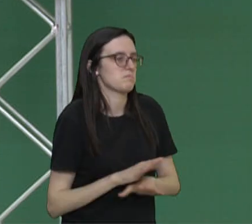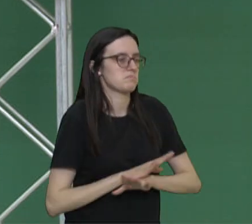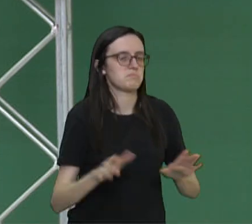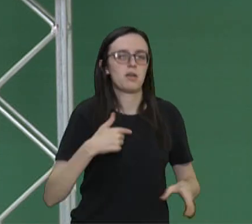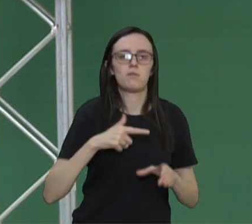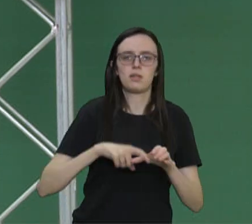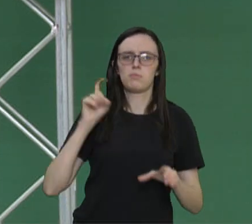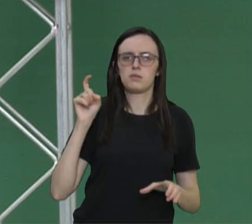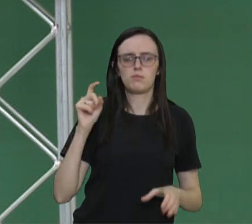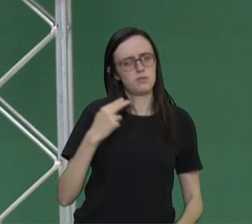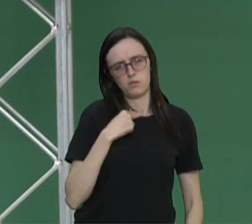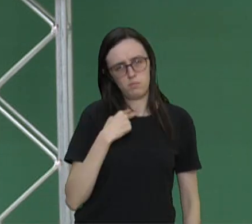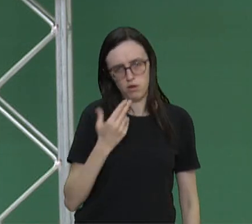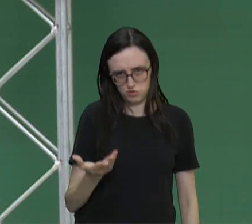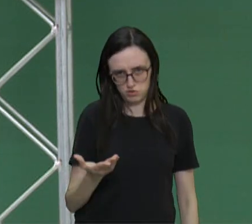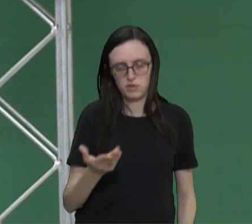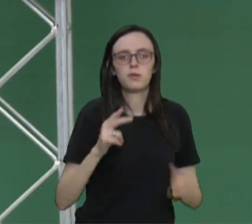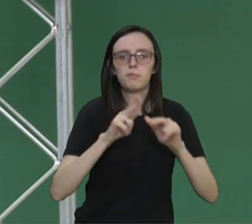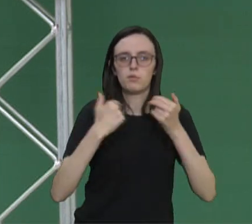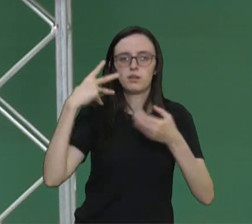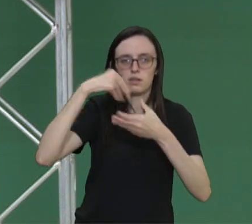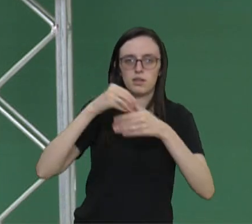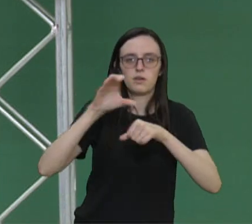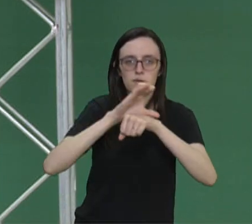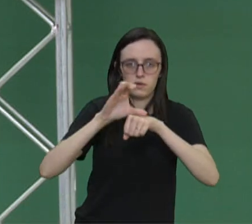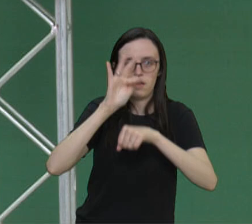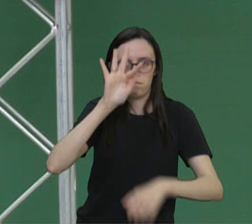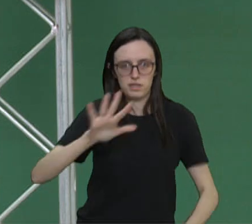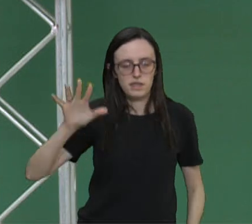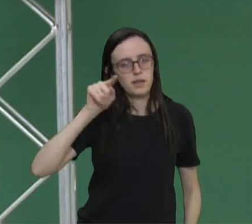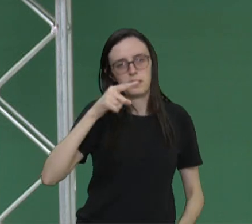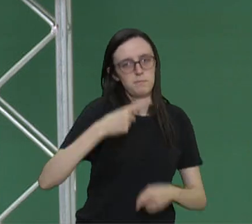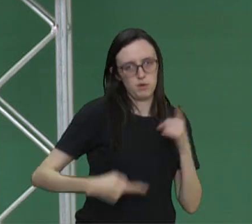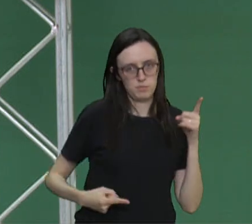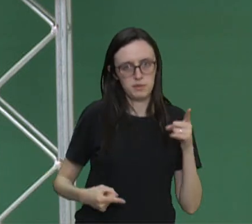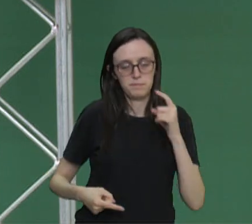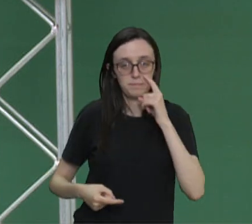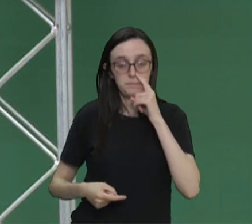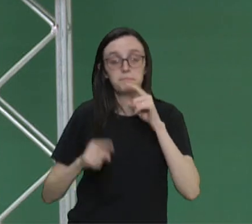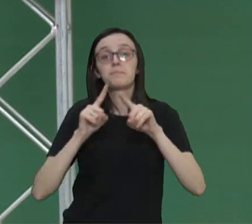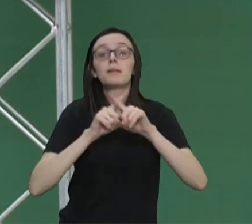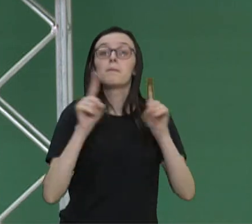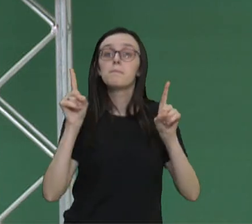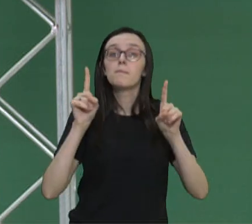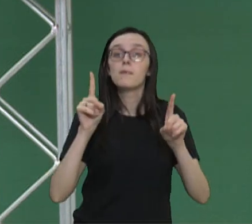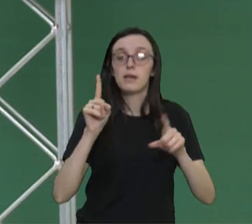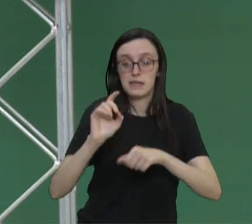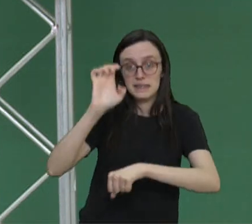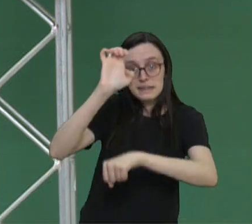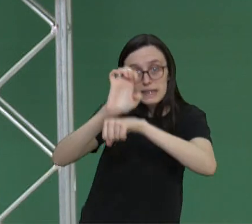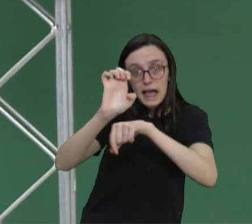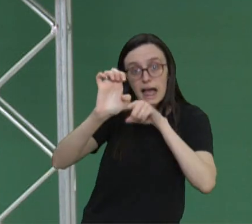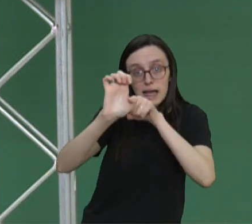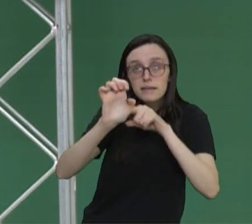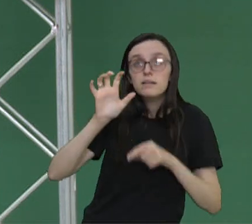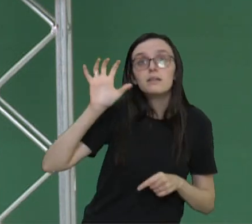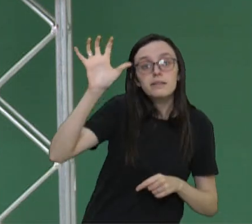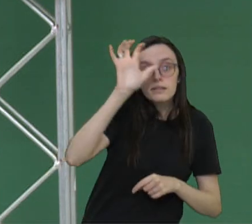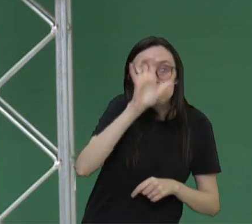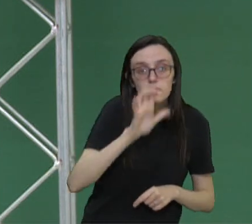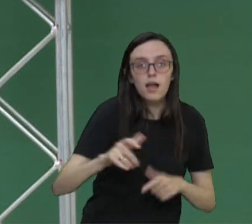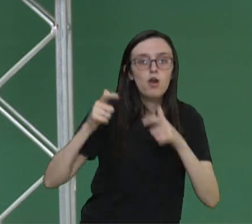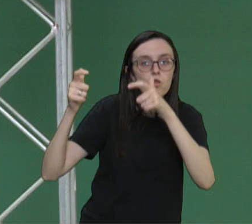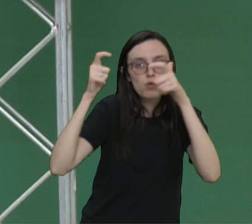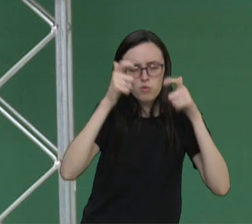ser independente. Isso não pode. Então, dentro da Constituição Federal, isso é proibido. Mas o estado, regionalmente, o